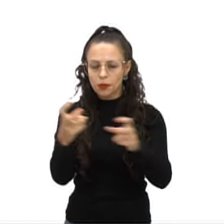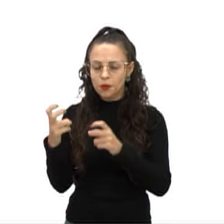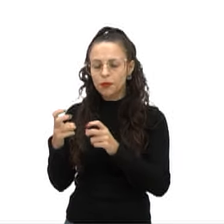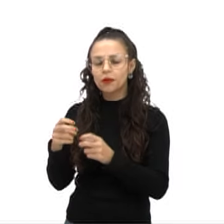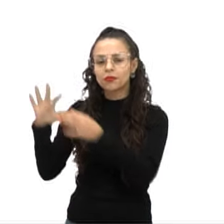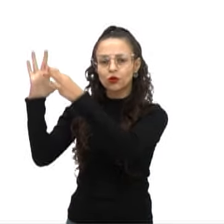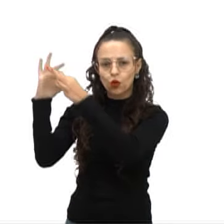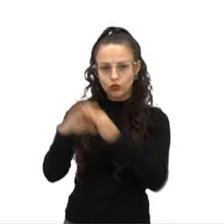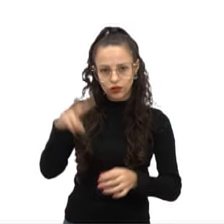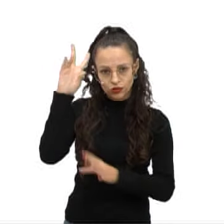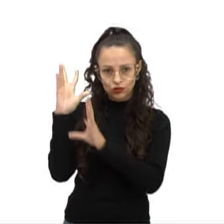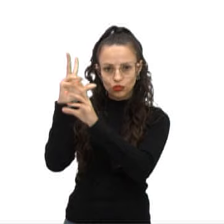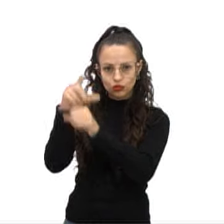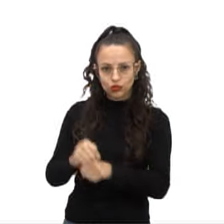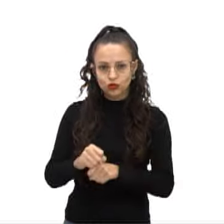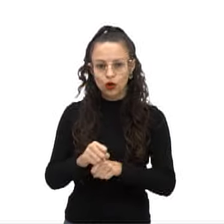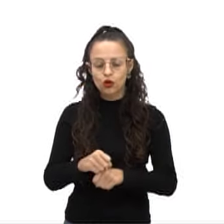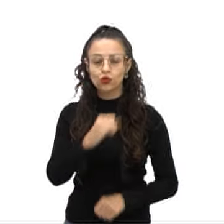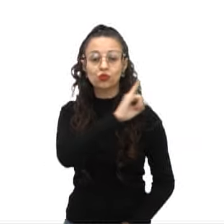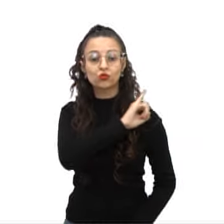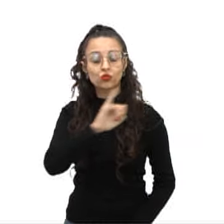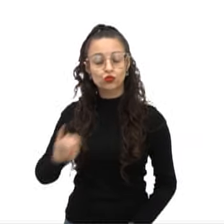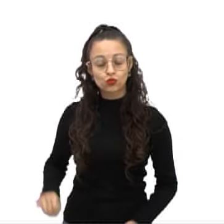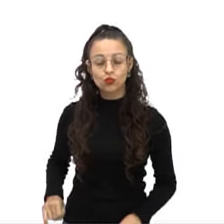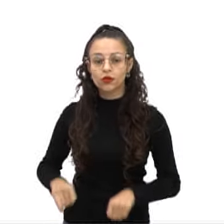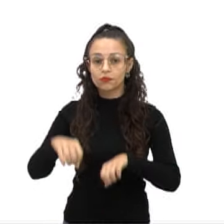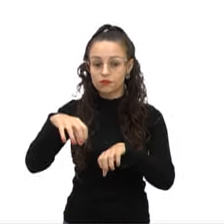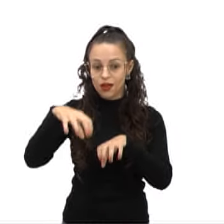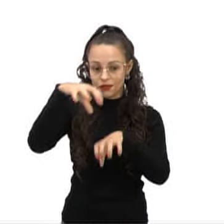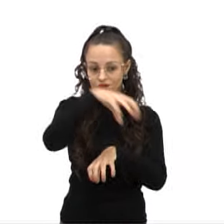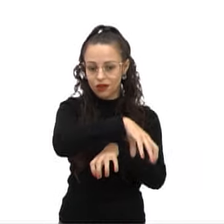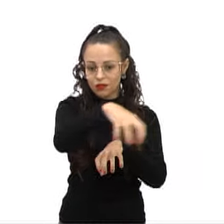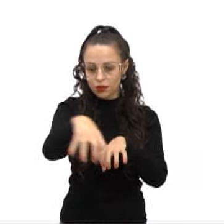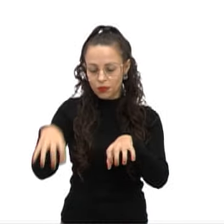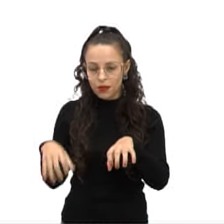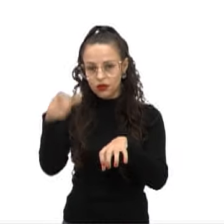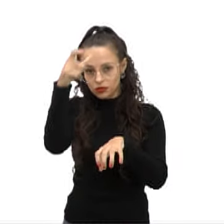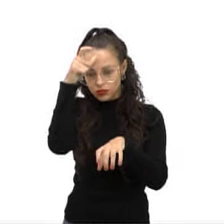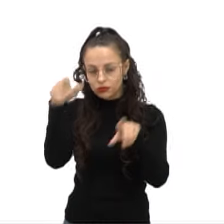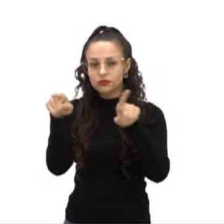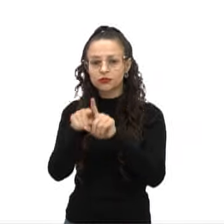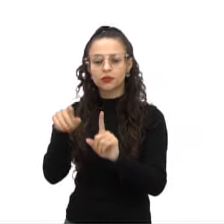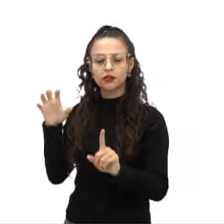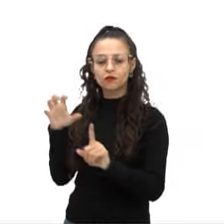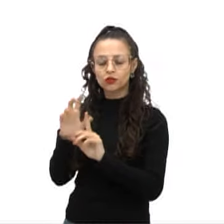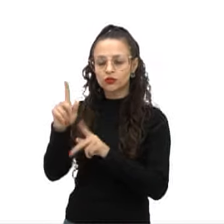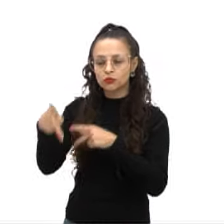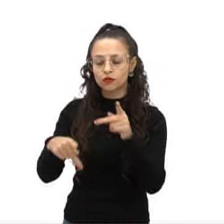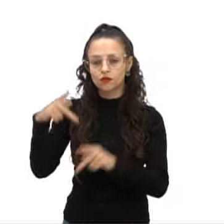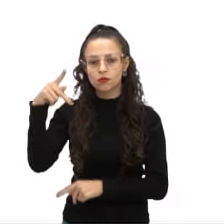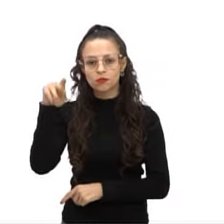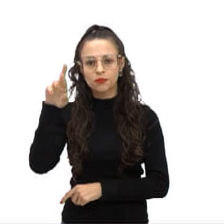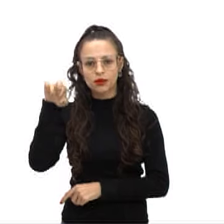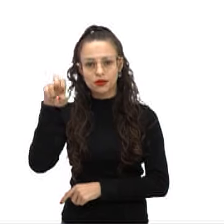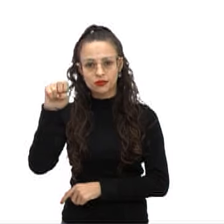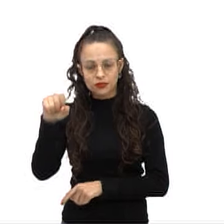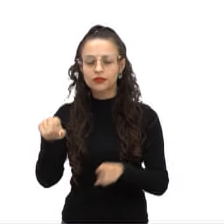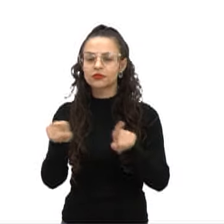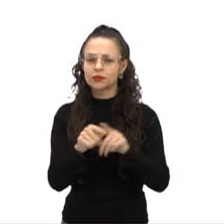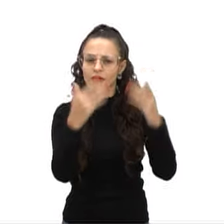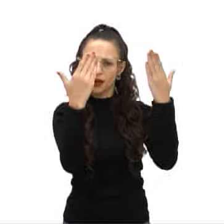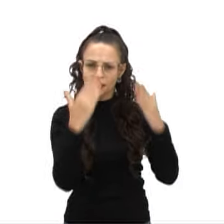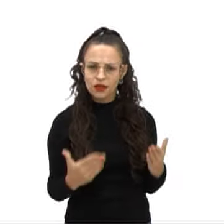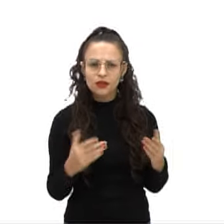Otomano, né? A influência persa, analisar a contribuição islâmica na ciência, matemática, literatura